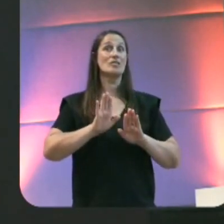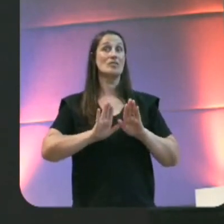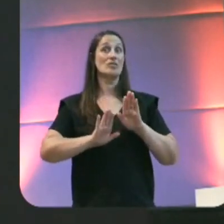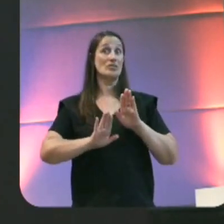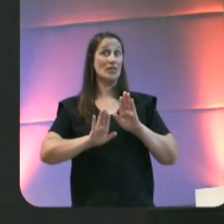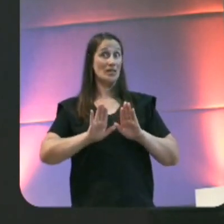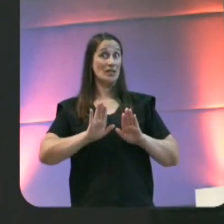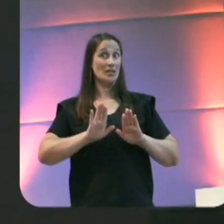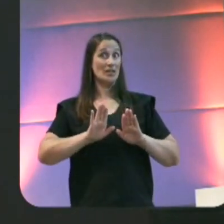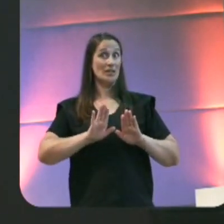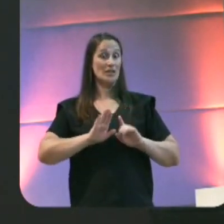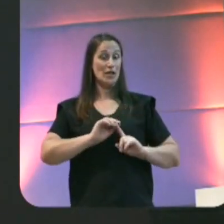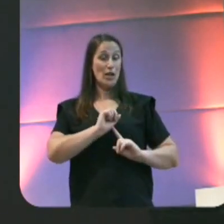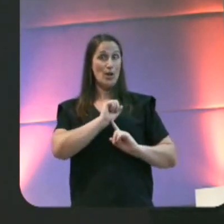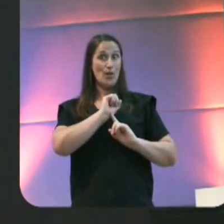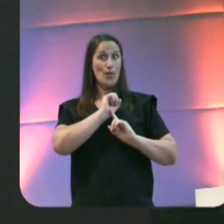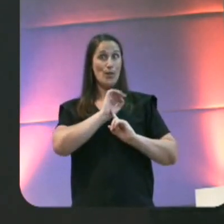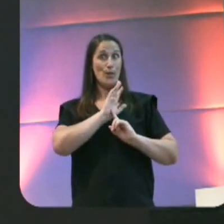chama